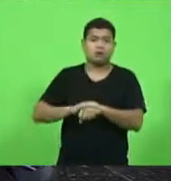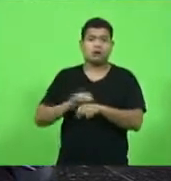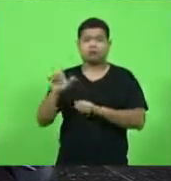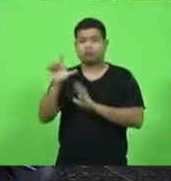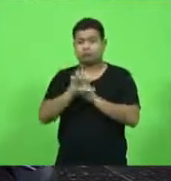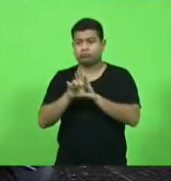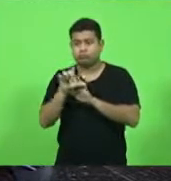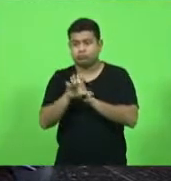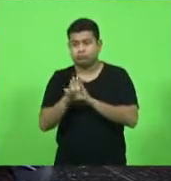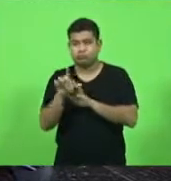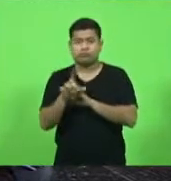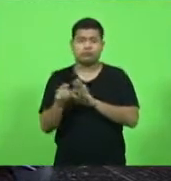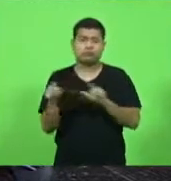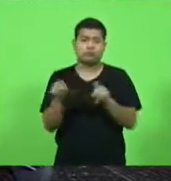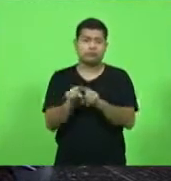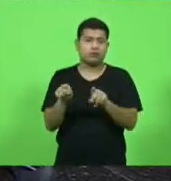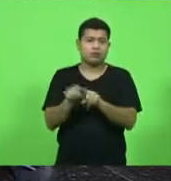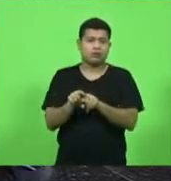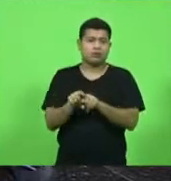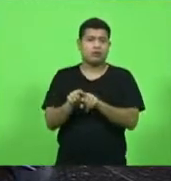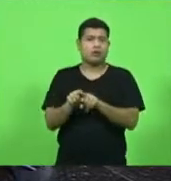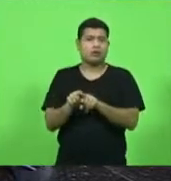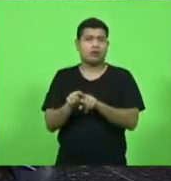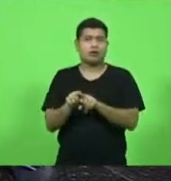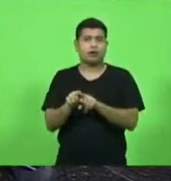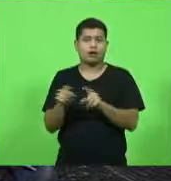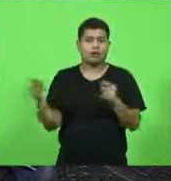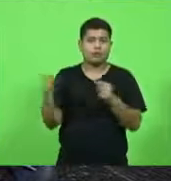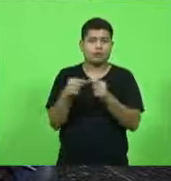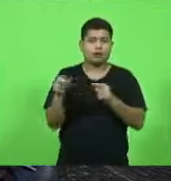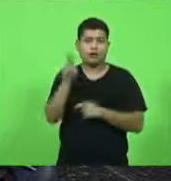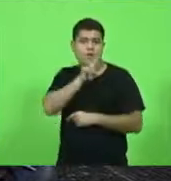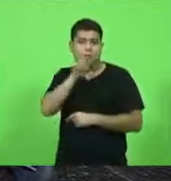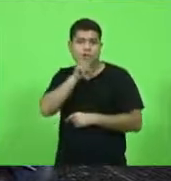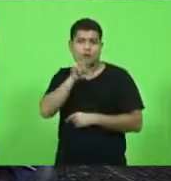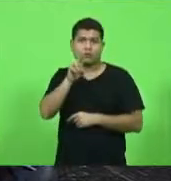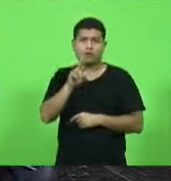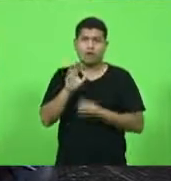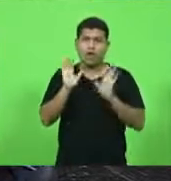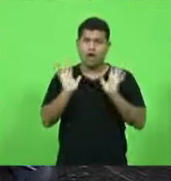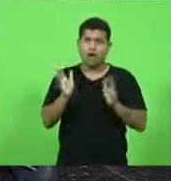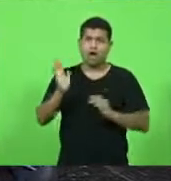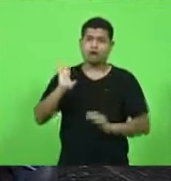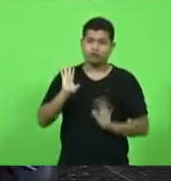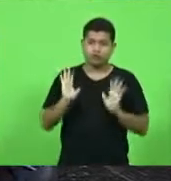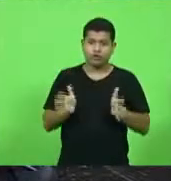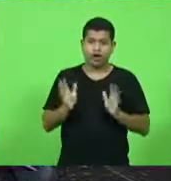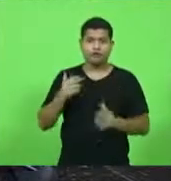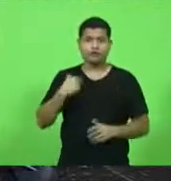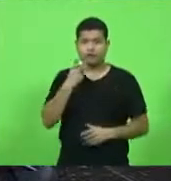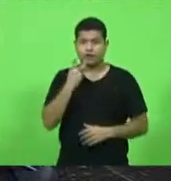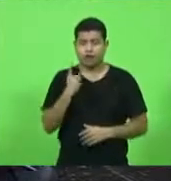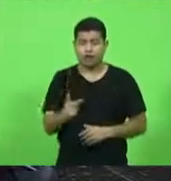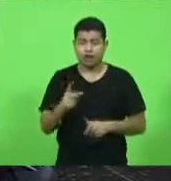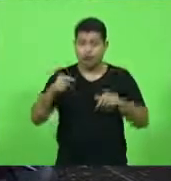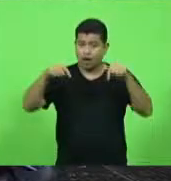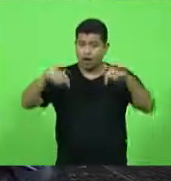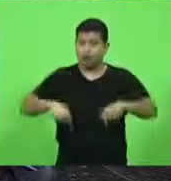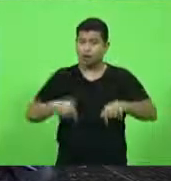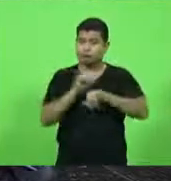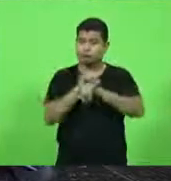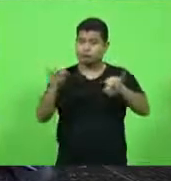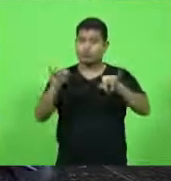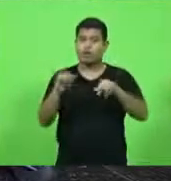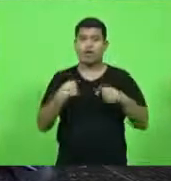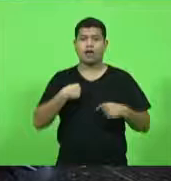Legislativo, em caráter emergencial, eu já estou me posicionando aqui, deputado Gessé, deputado Bruno,